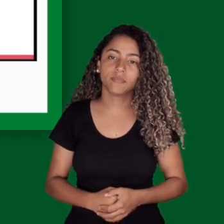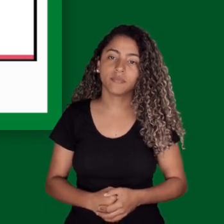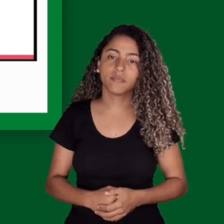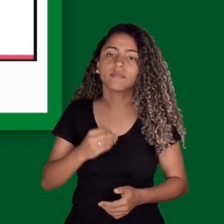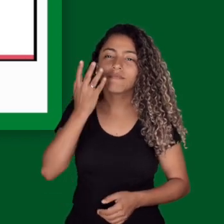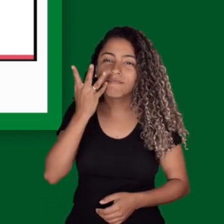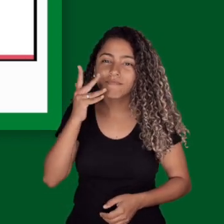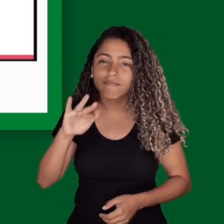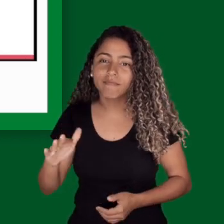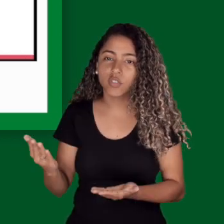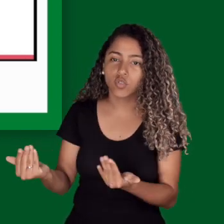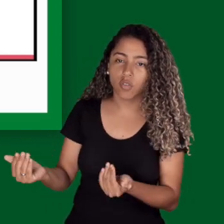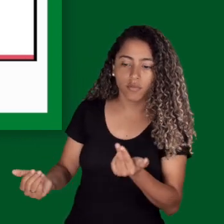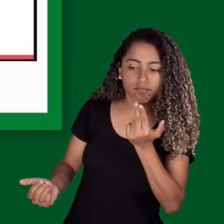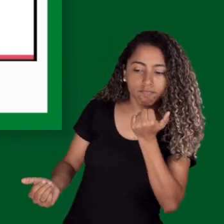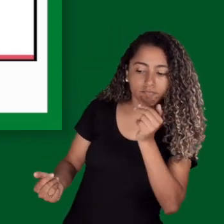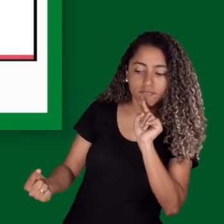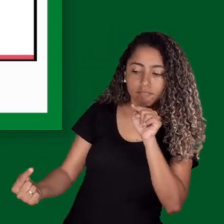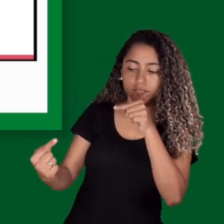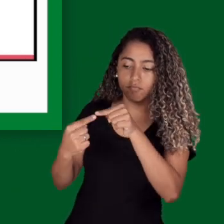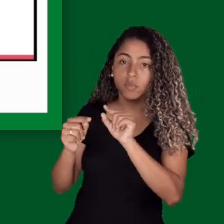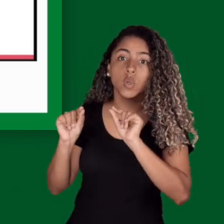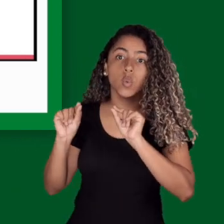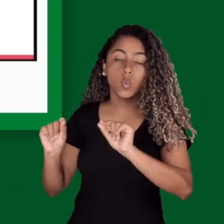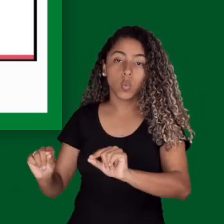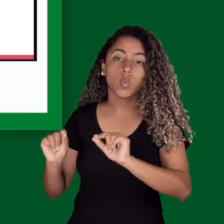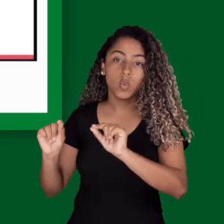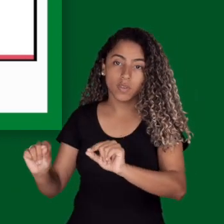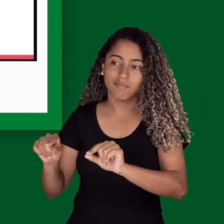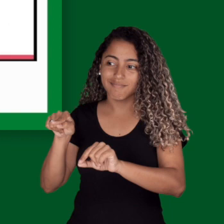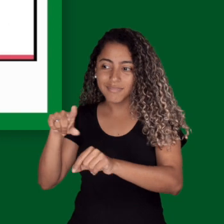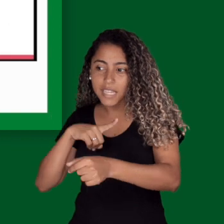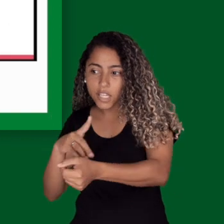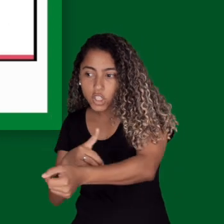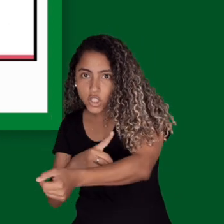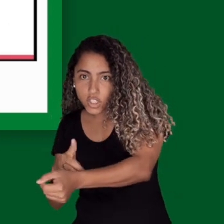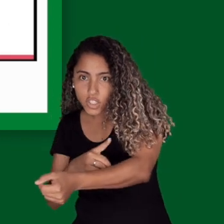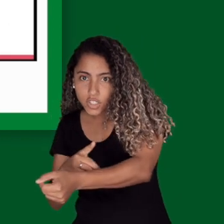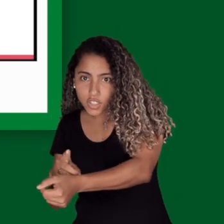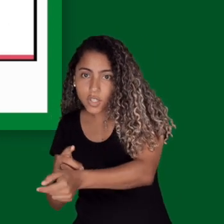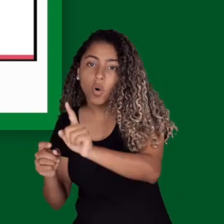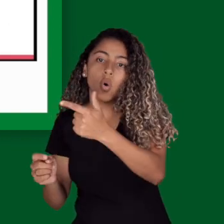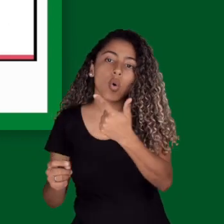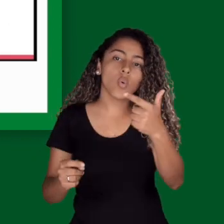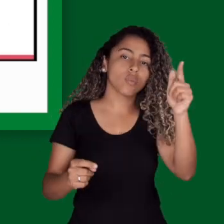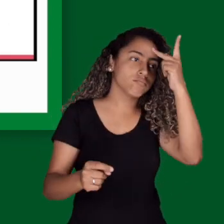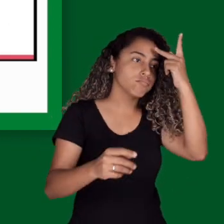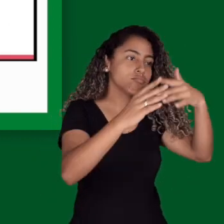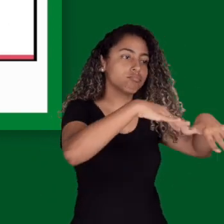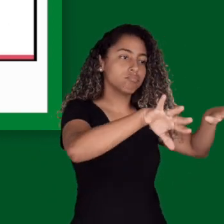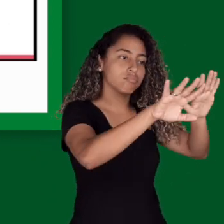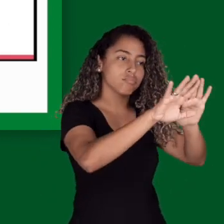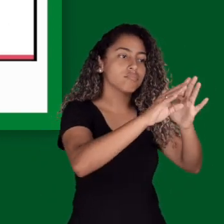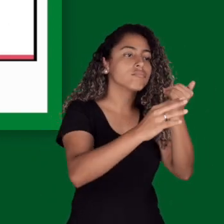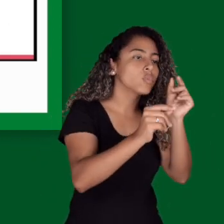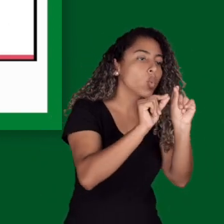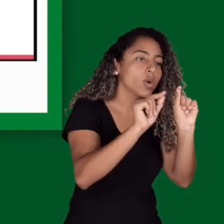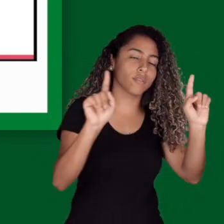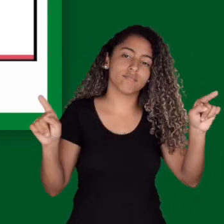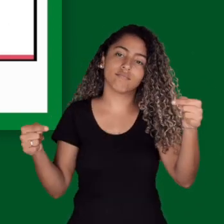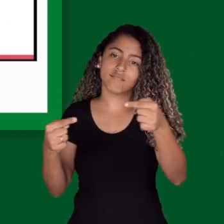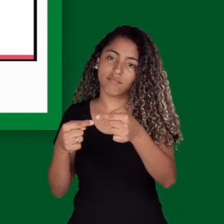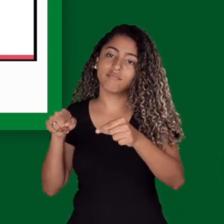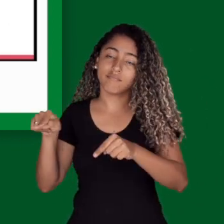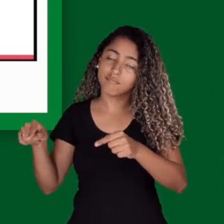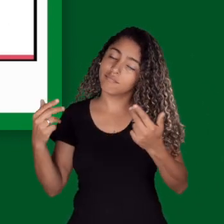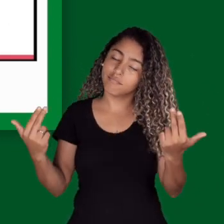As recomendações nutricionais para crianças e adolescentes com diabetes seguem recomendações semelhantes àquelas definidas para a população em